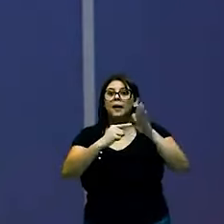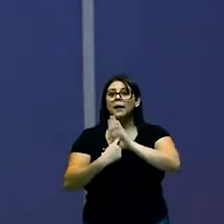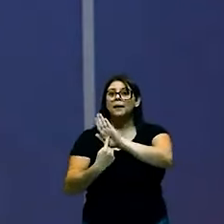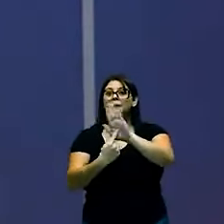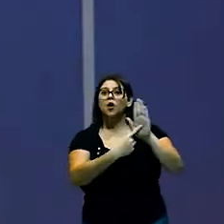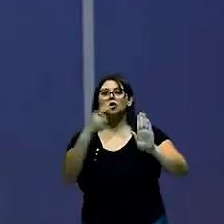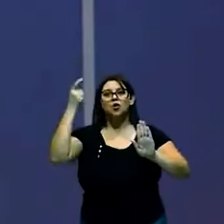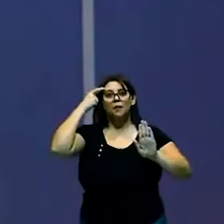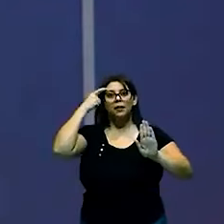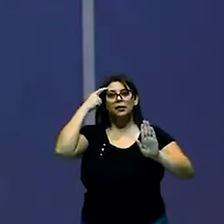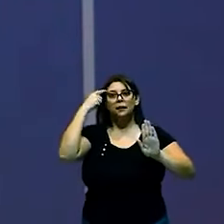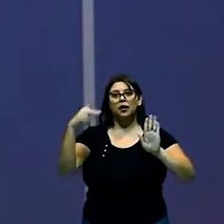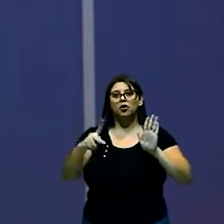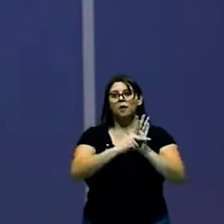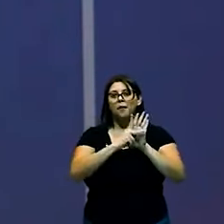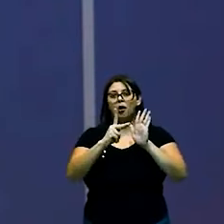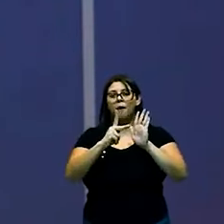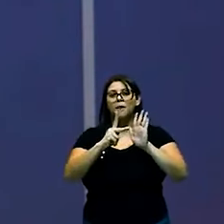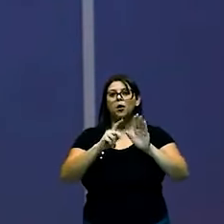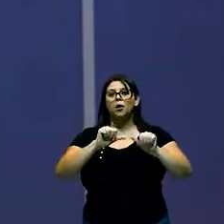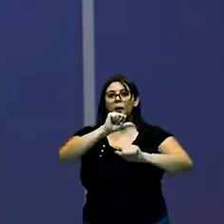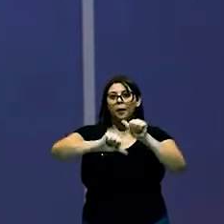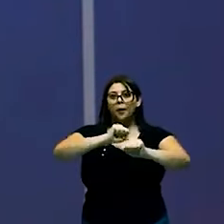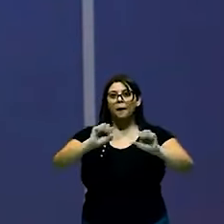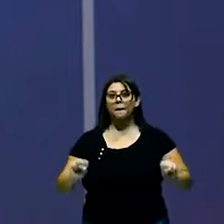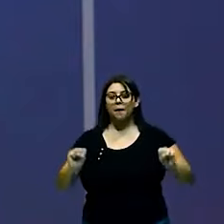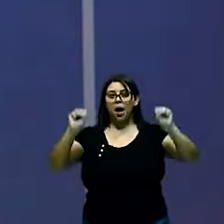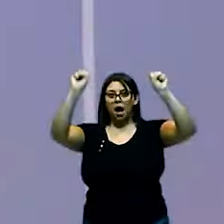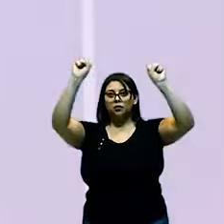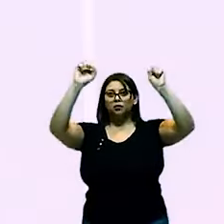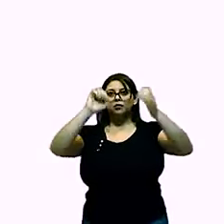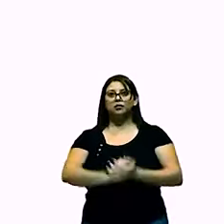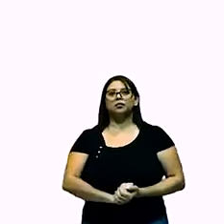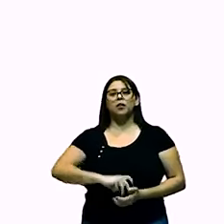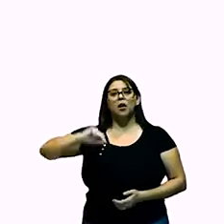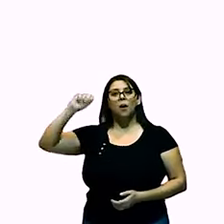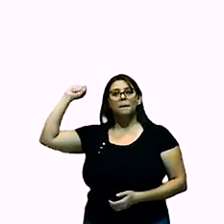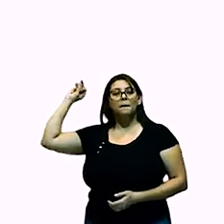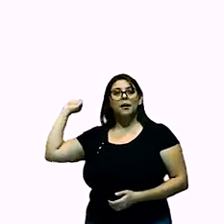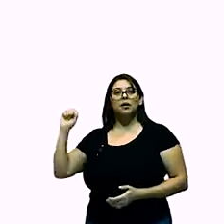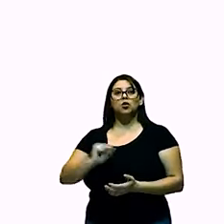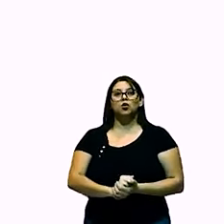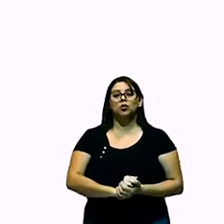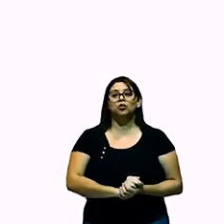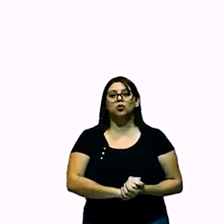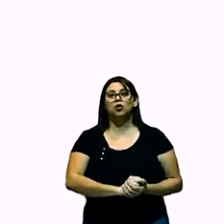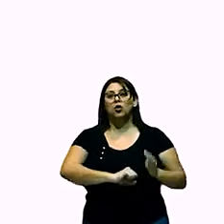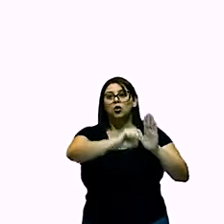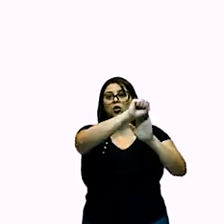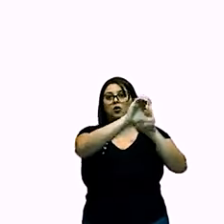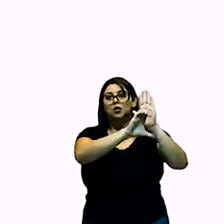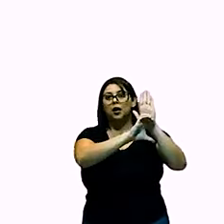uma volta aqui um pouquinho na história. Nós estamos no século XVI, e esta é a foto aí do Papa Leão